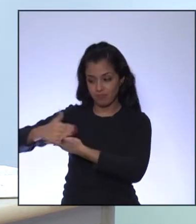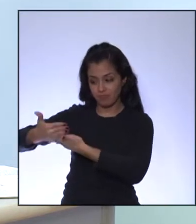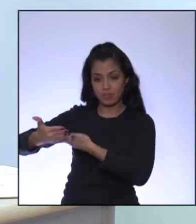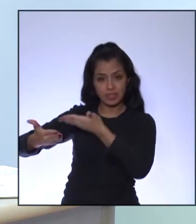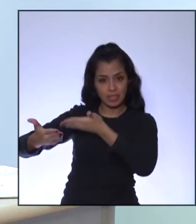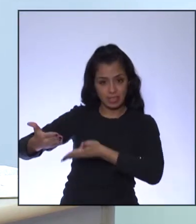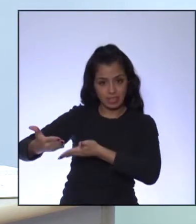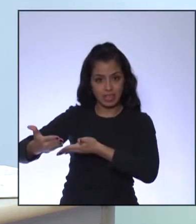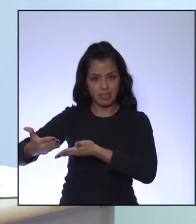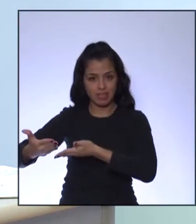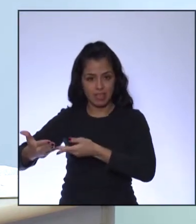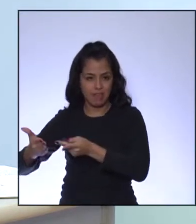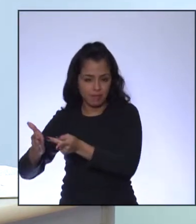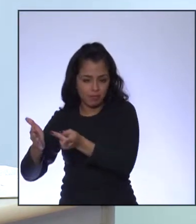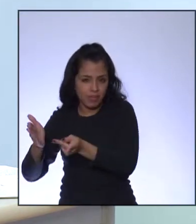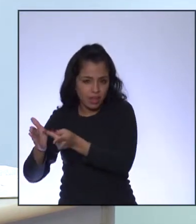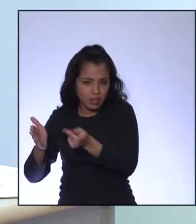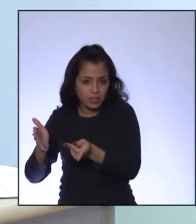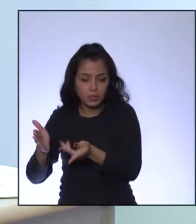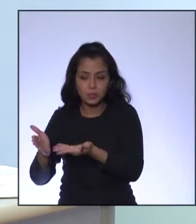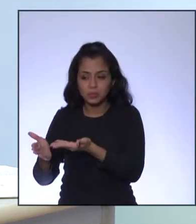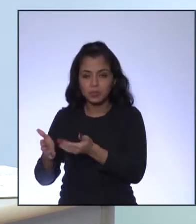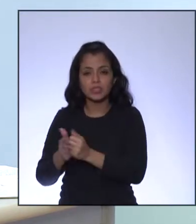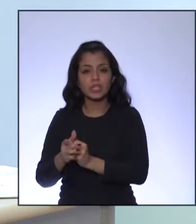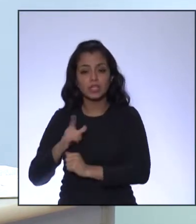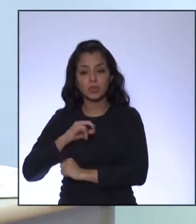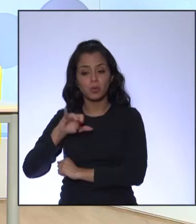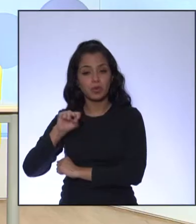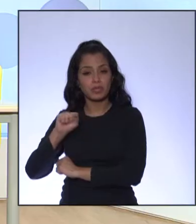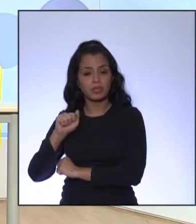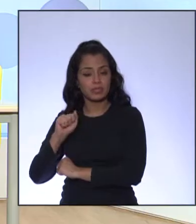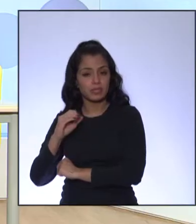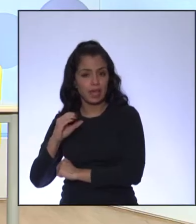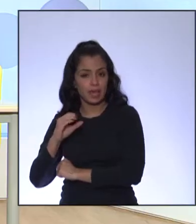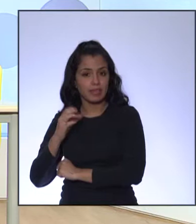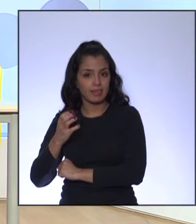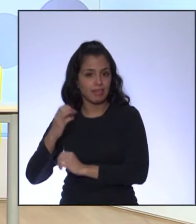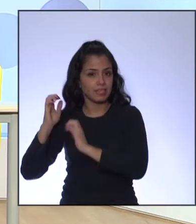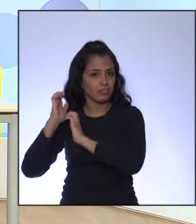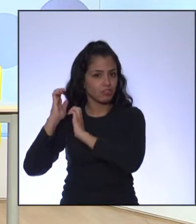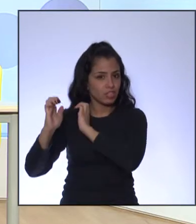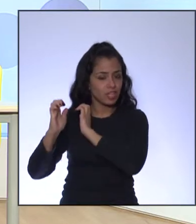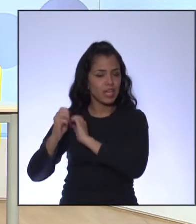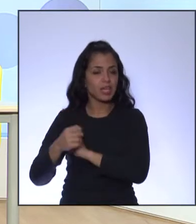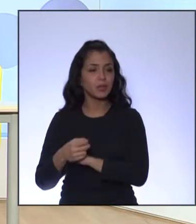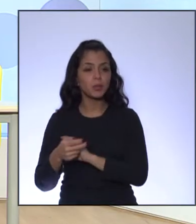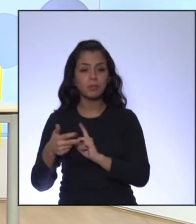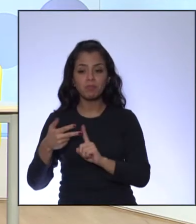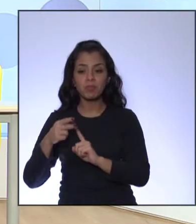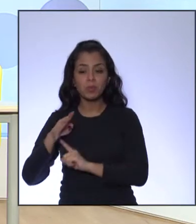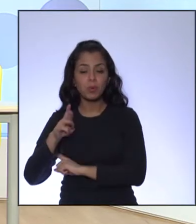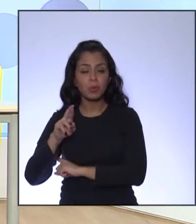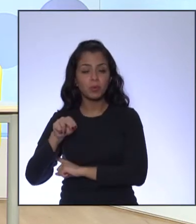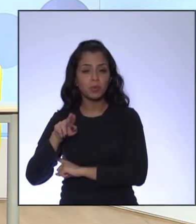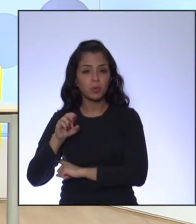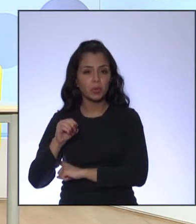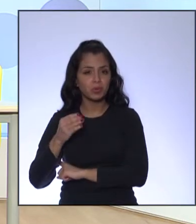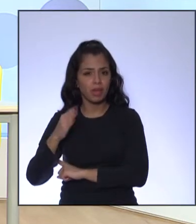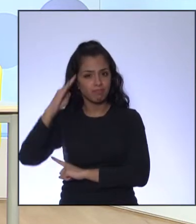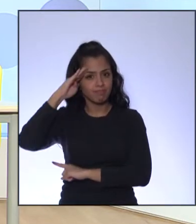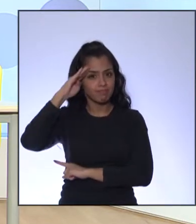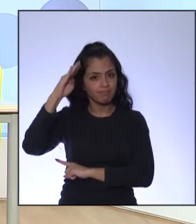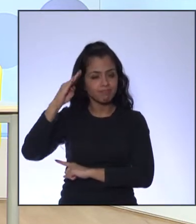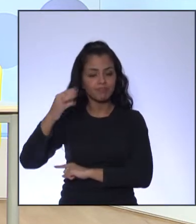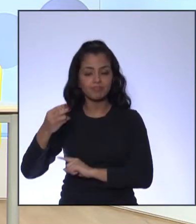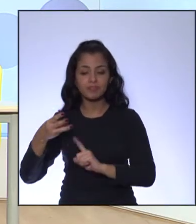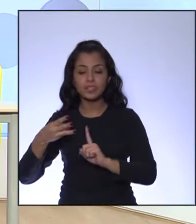tem o Isaac Santos falou que quer ser engenheiro, o Breno Bispo, que quer ser militar, a Karine quer